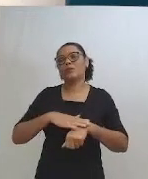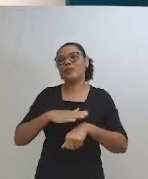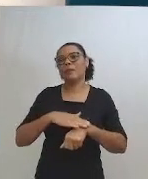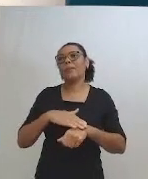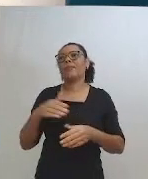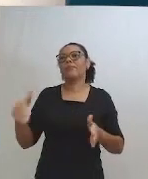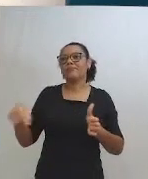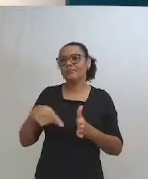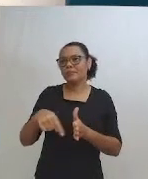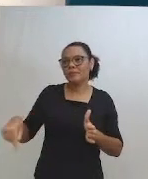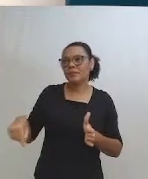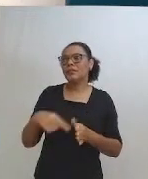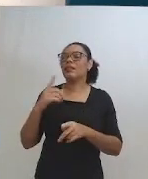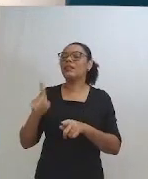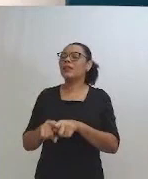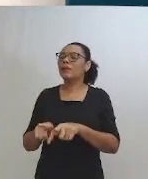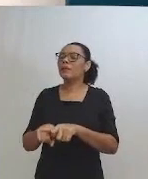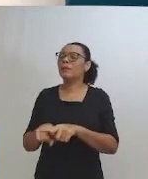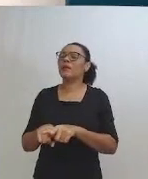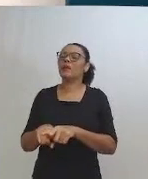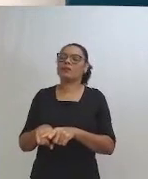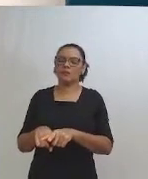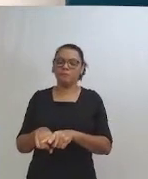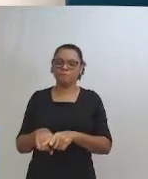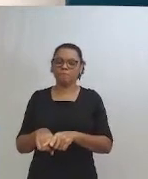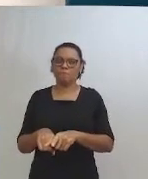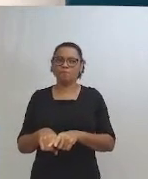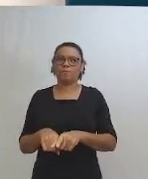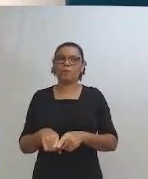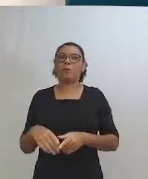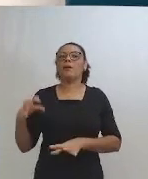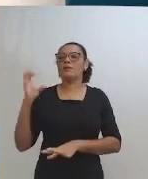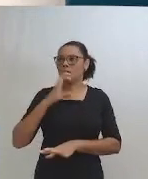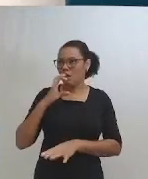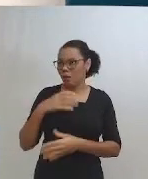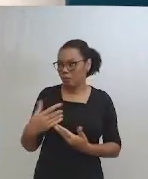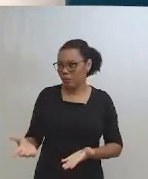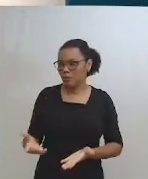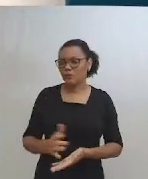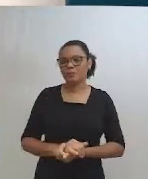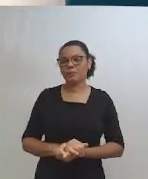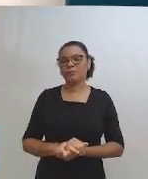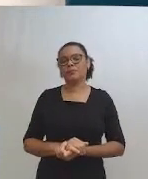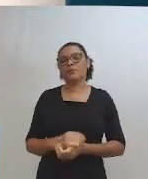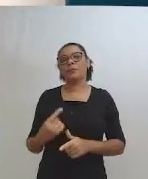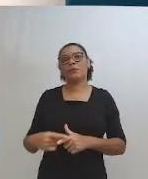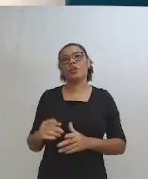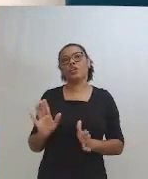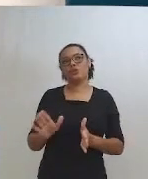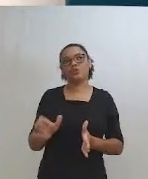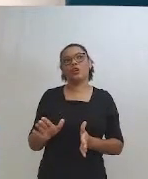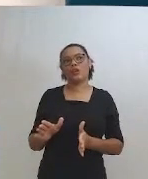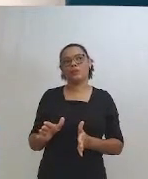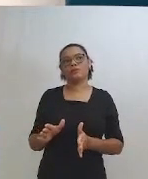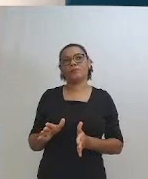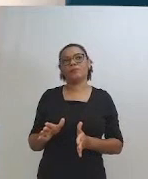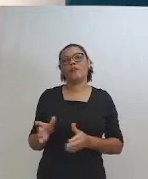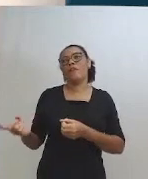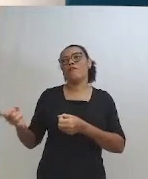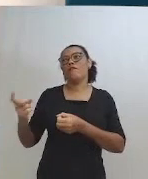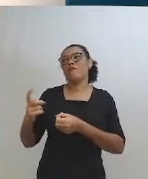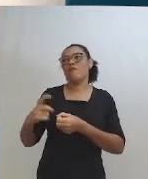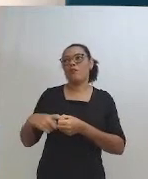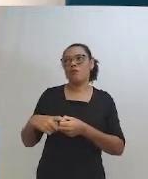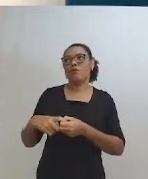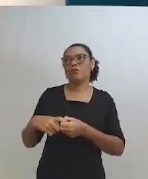também designe o júri o mais rápido possível, porque os júris já retornaram em todo o Brasil